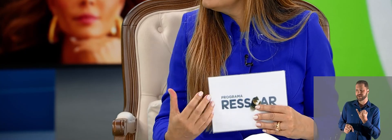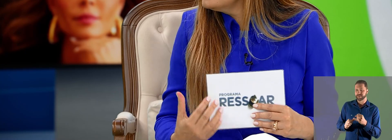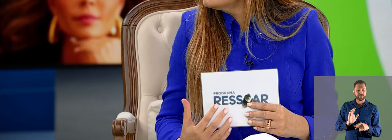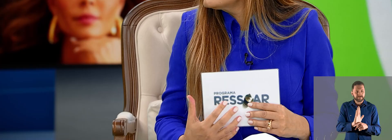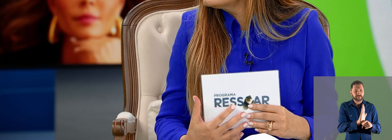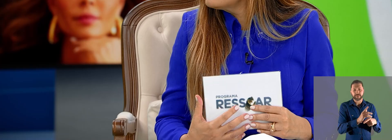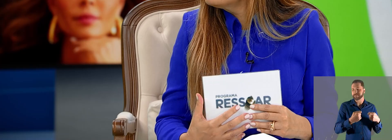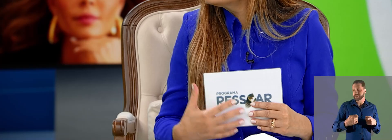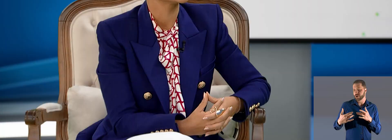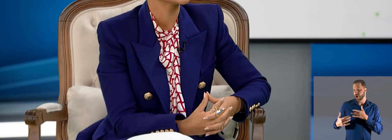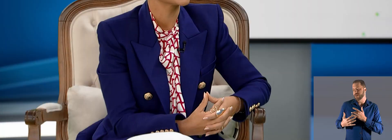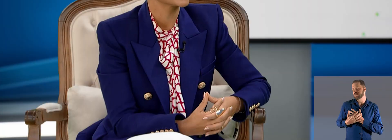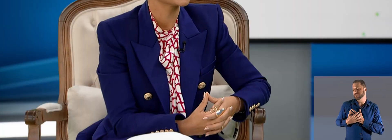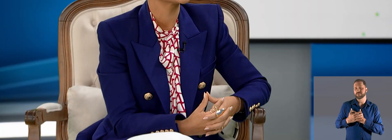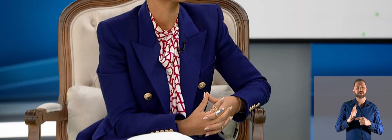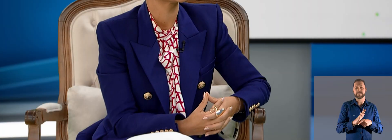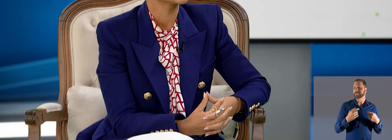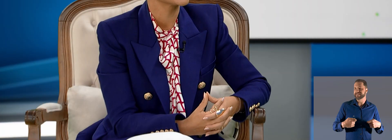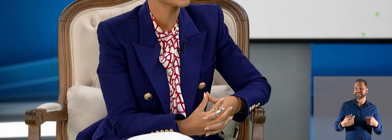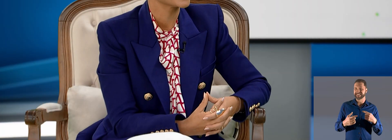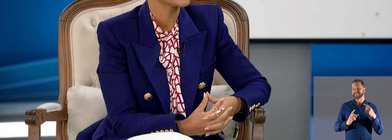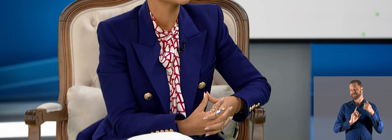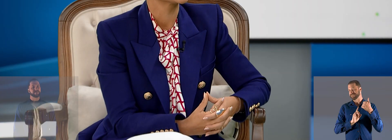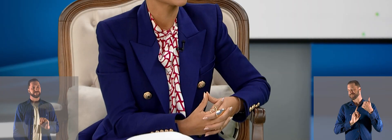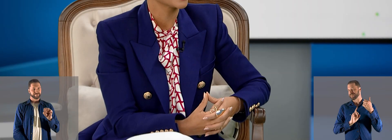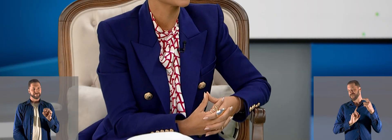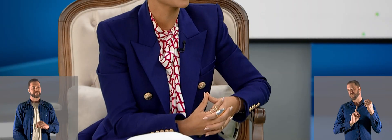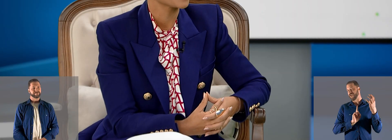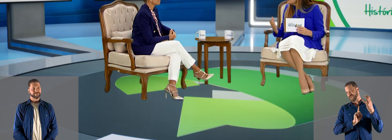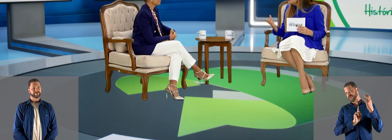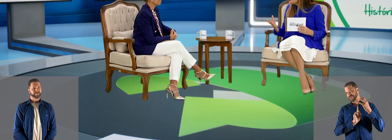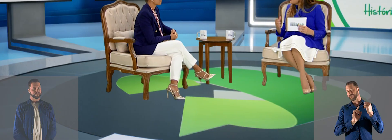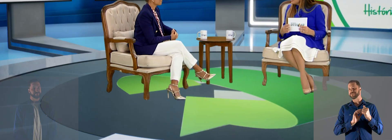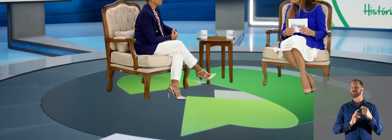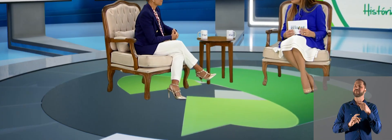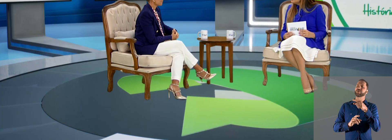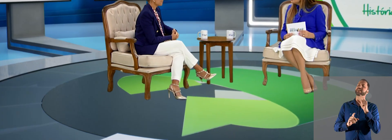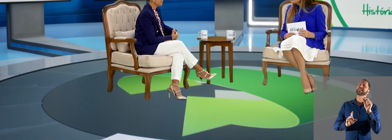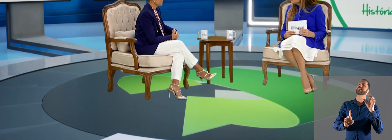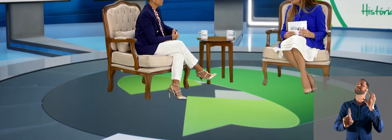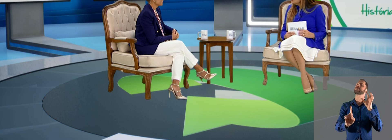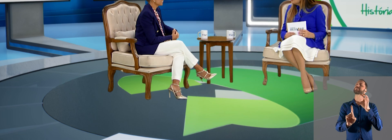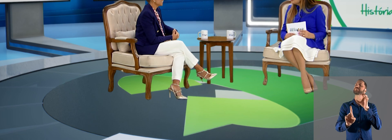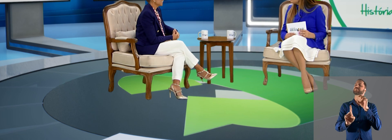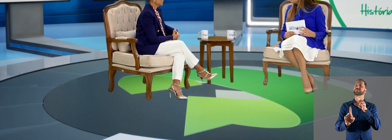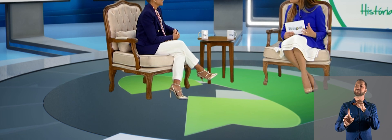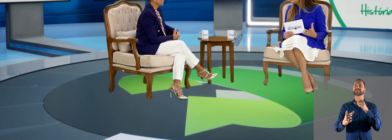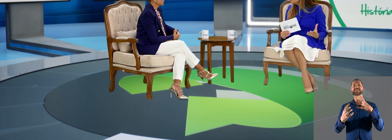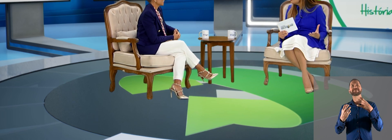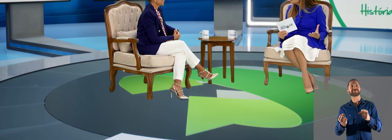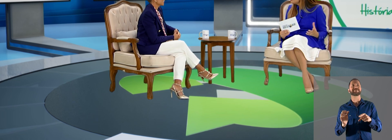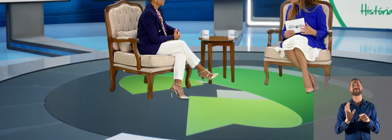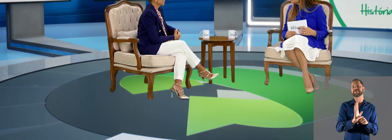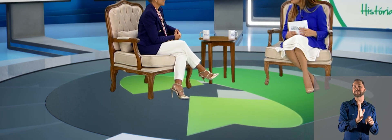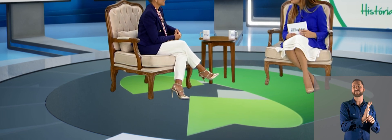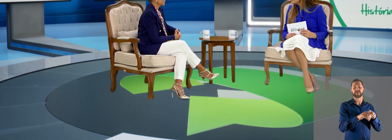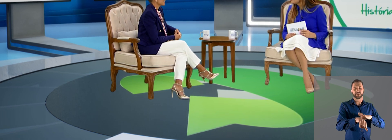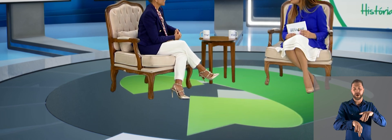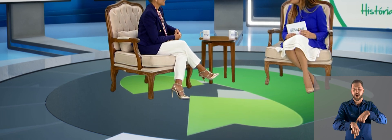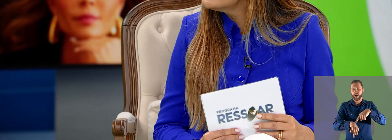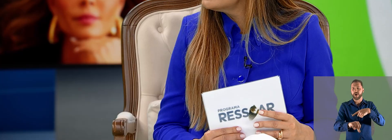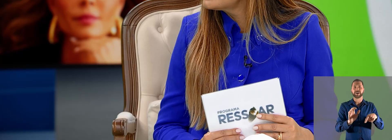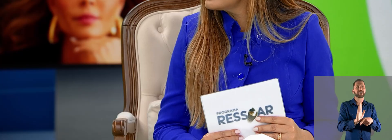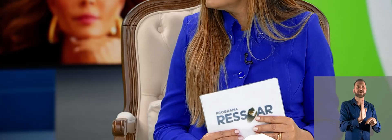colocava no meu coração você precisa nós precisamos ajudar agora no seu caso quem virou para você hoje fazer